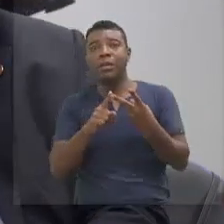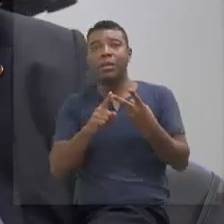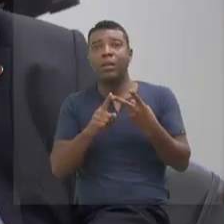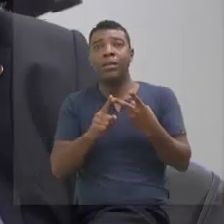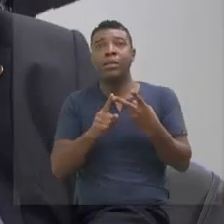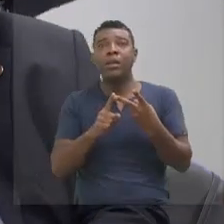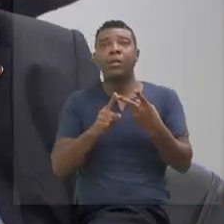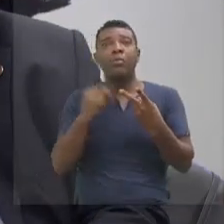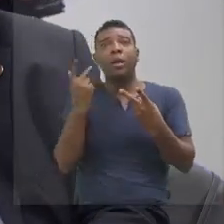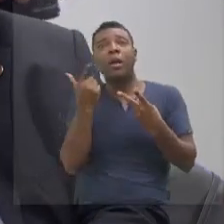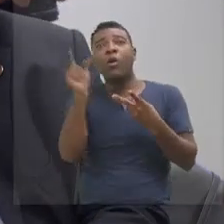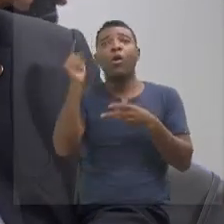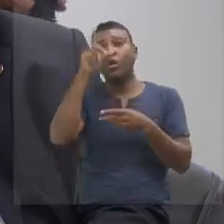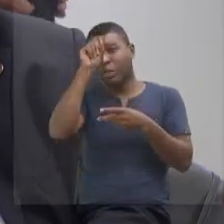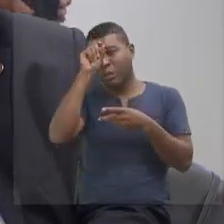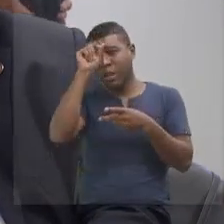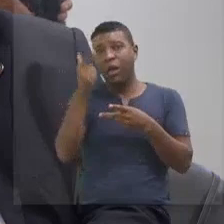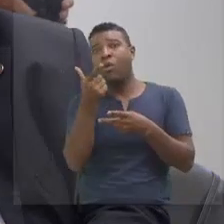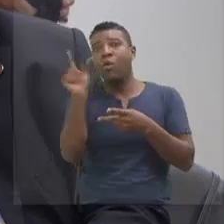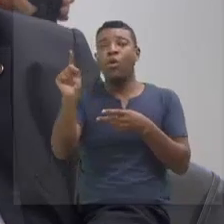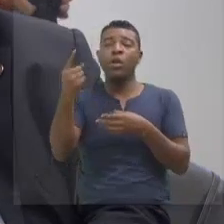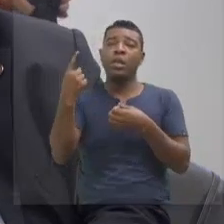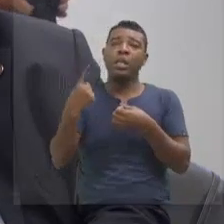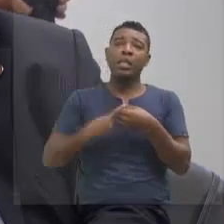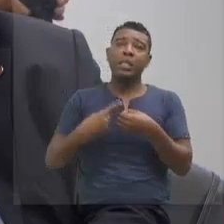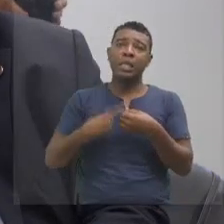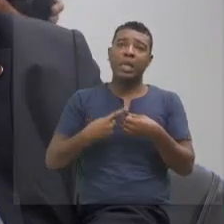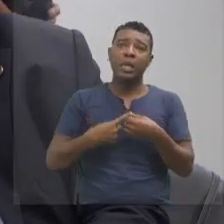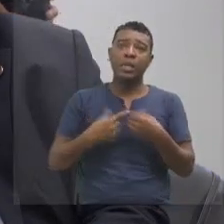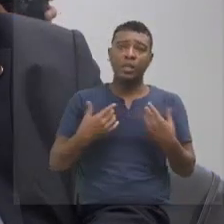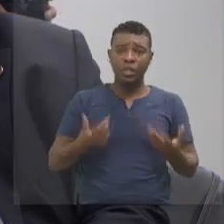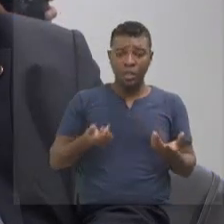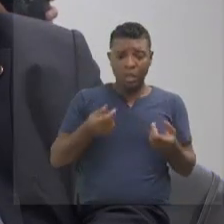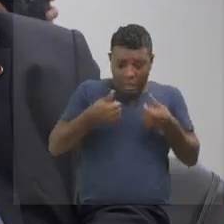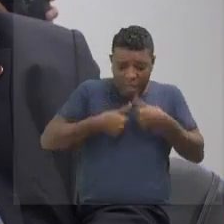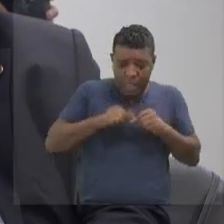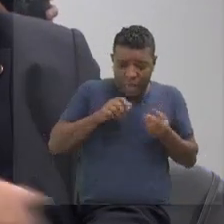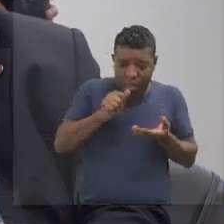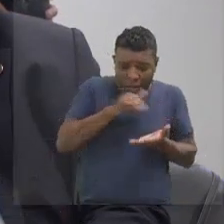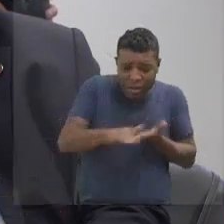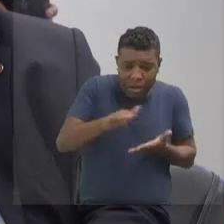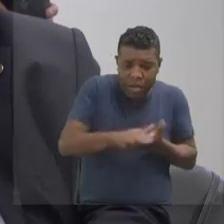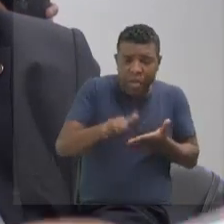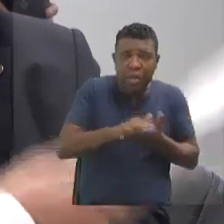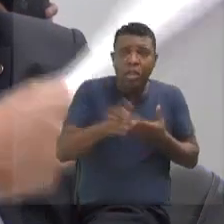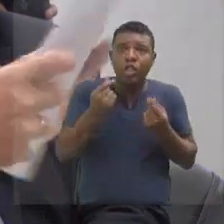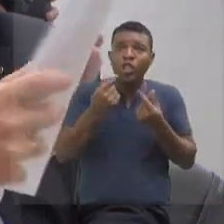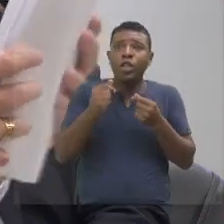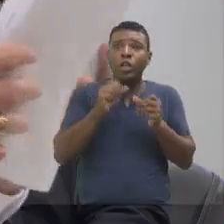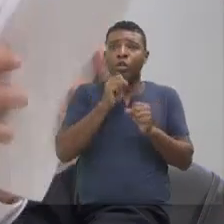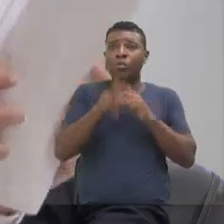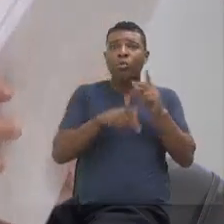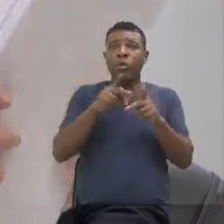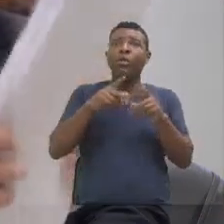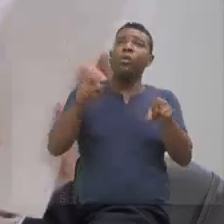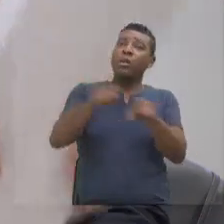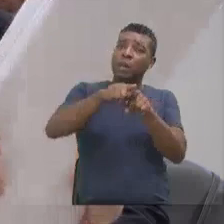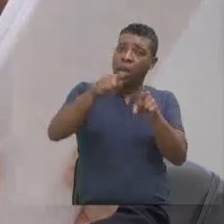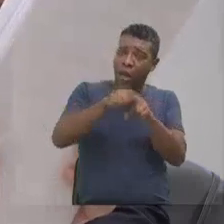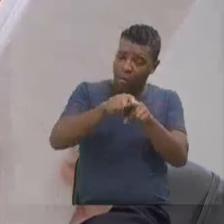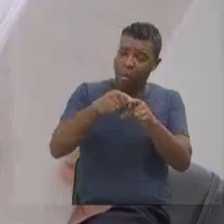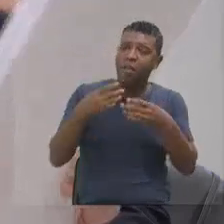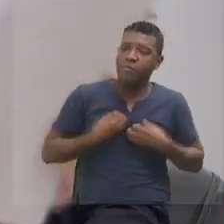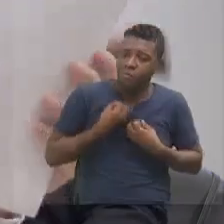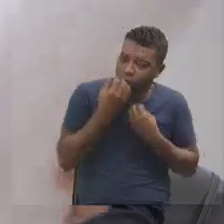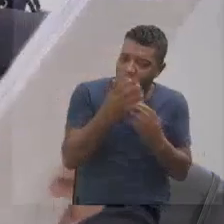outra cidade a gente aqui tá desperdiçando dinheiro público isso foi também manifestado e registrada